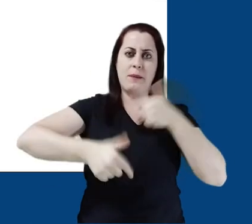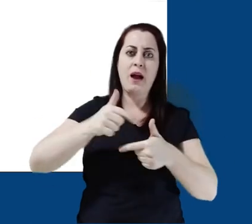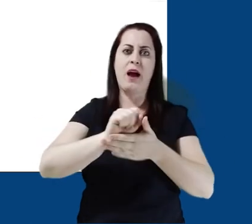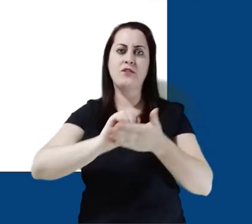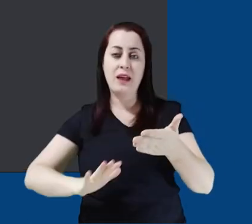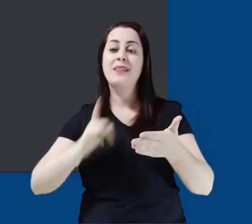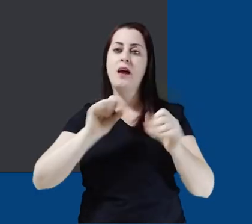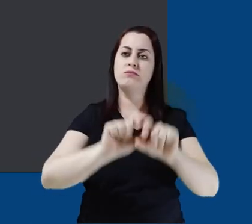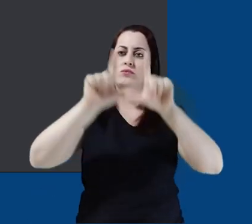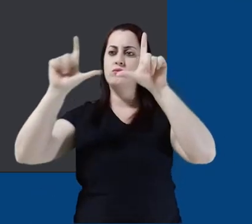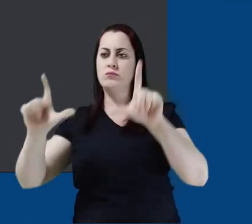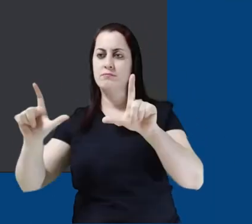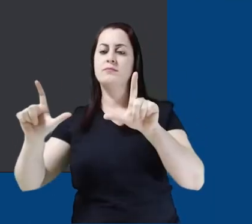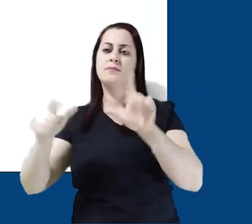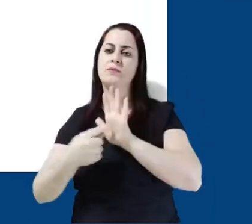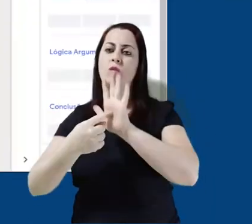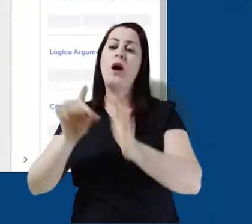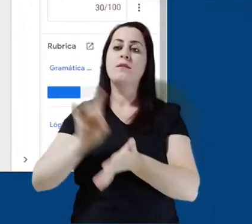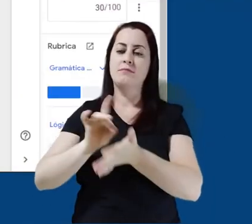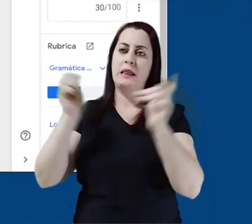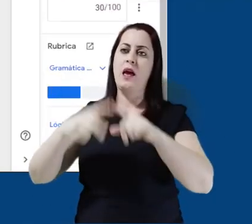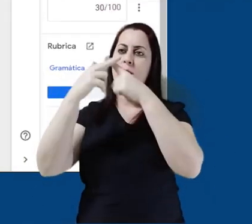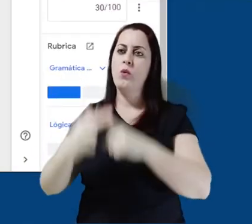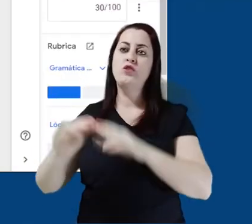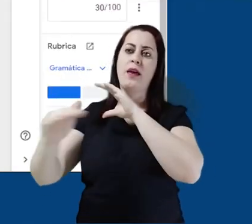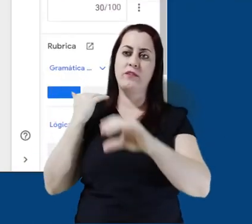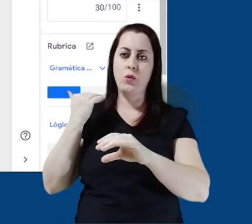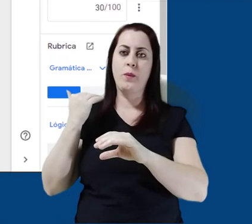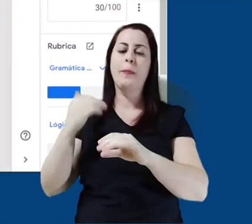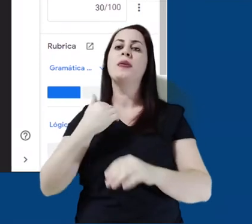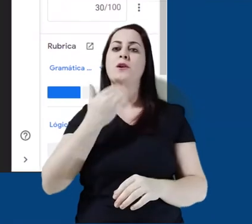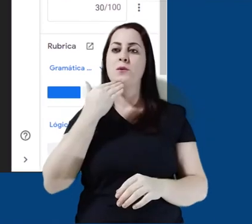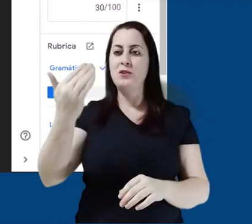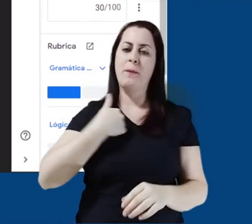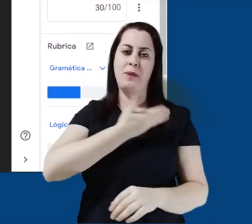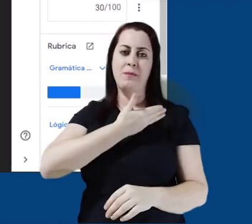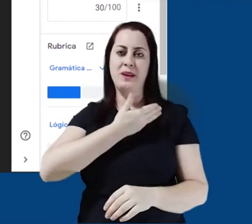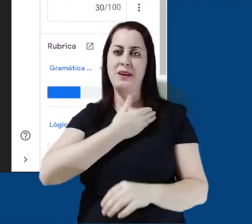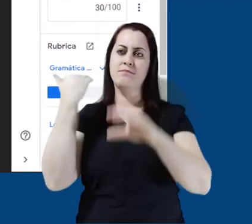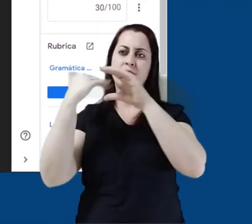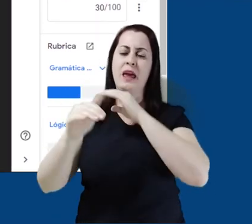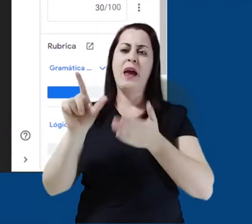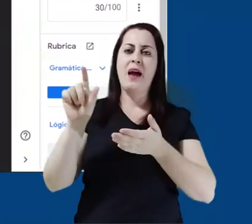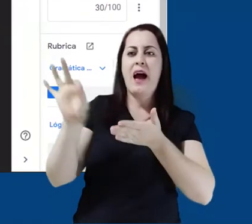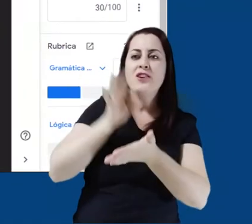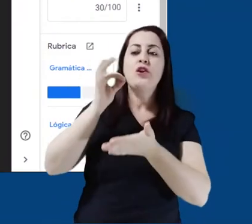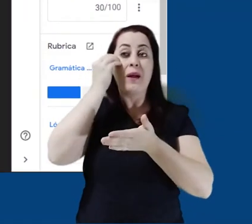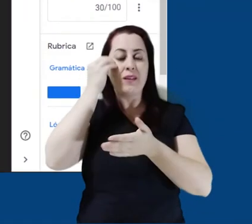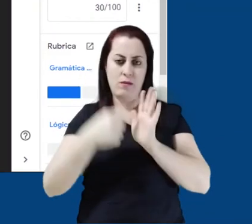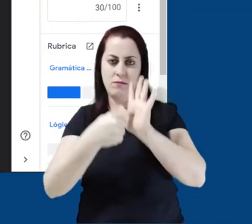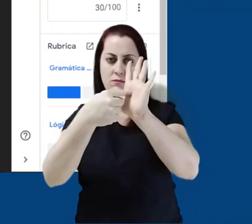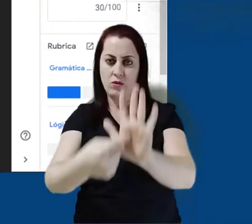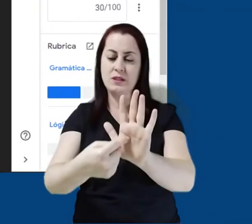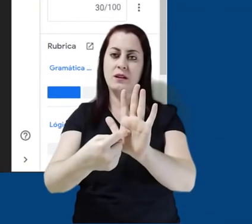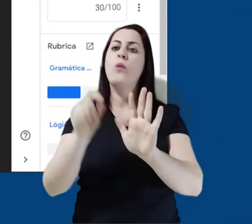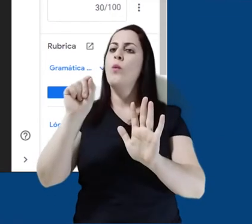clicar no trabalho atividade abre outra janela não qual podemos realmente corrigir o que foi enviado aqui pedir para minha colega enviar um artigo é o motivo